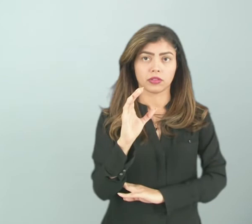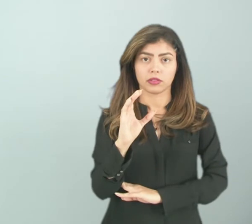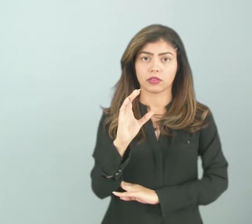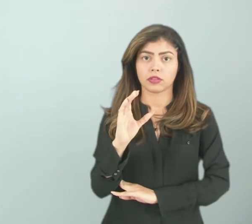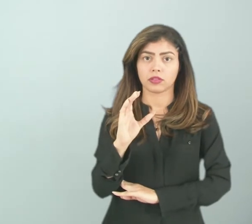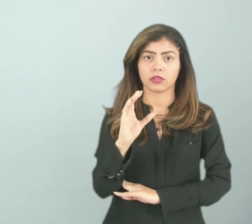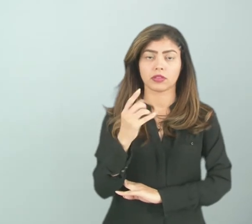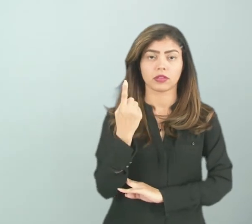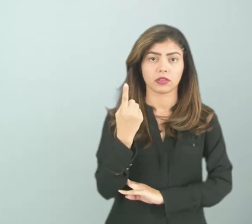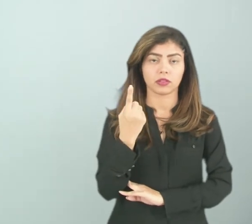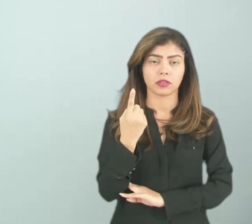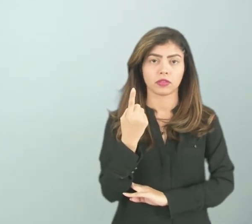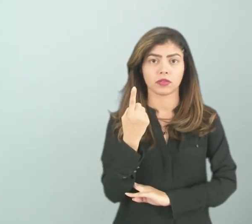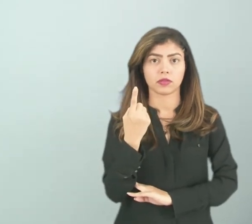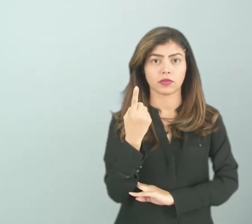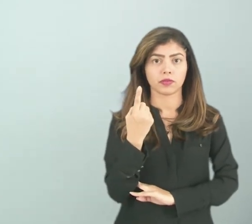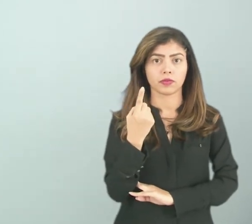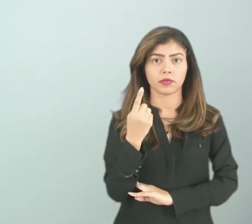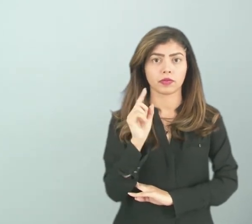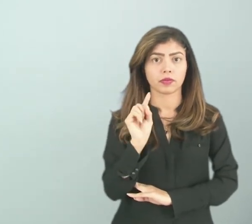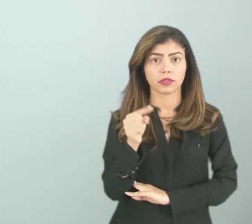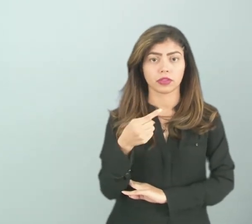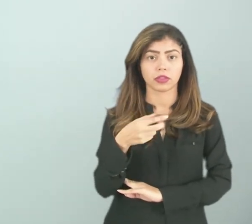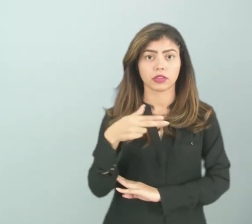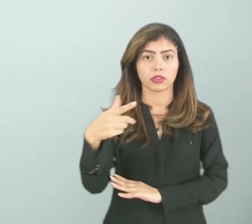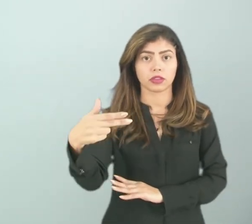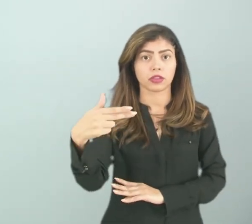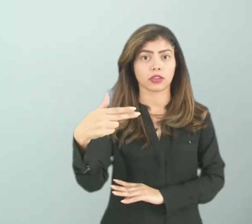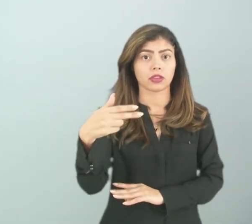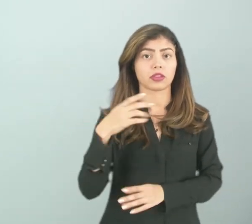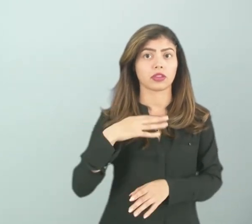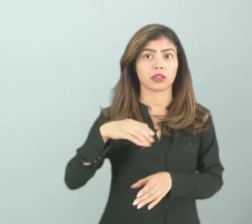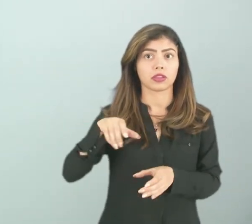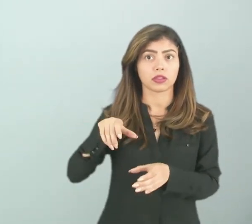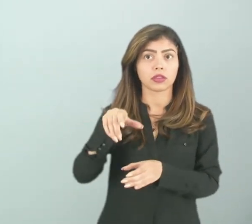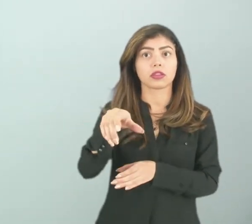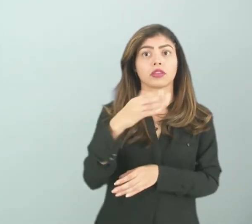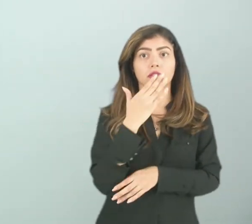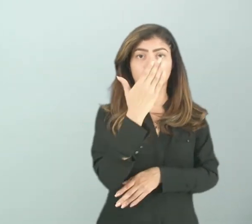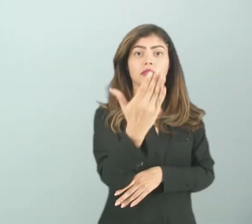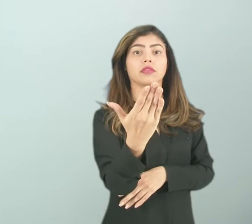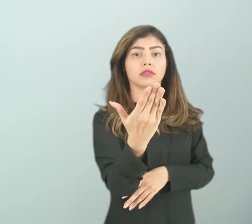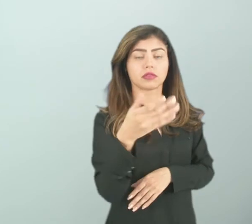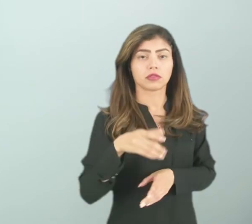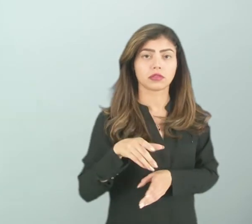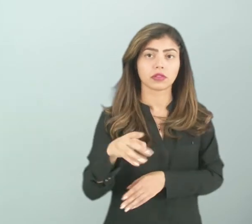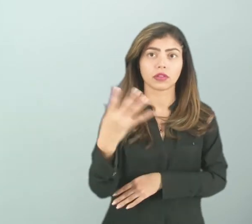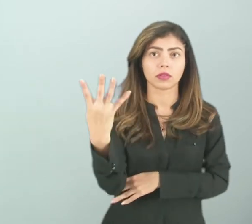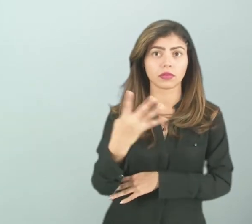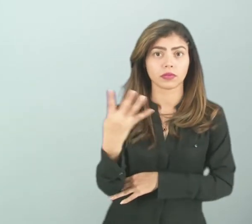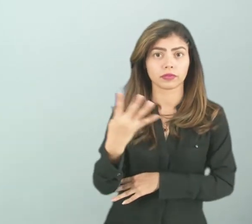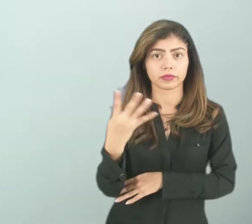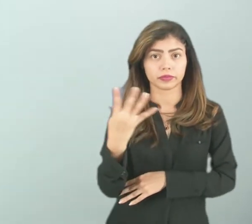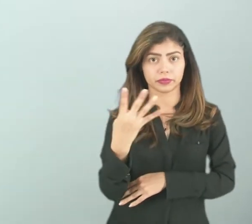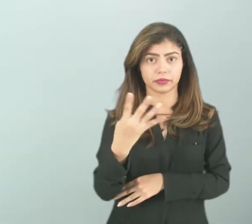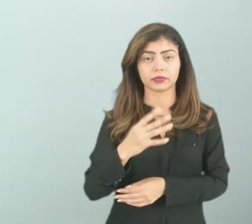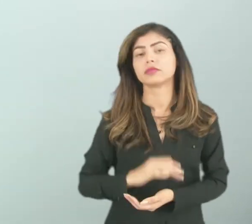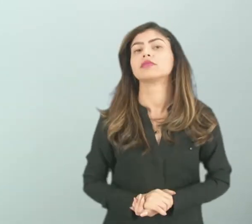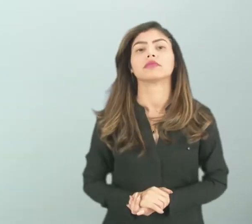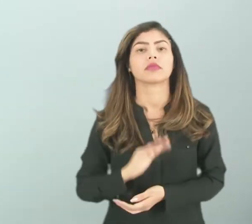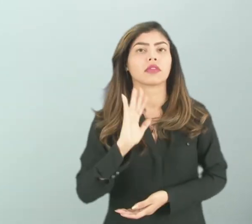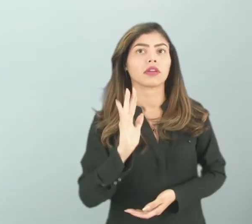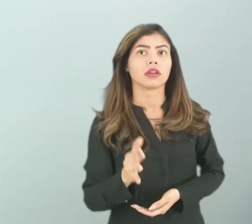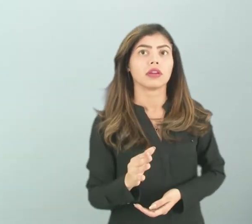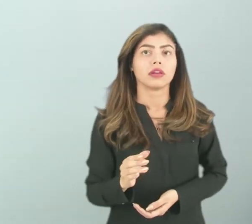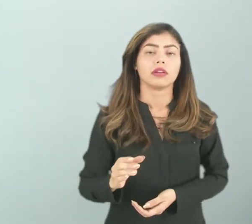que subir uma casinha e andar à frente dele, né? 4 casinhas. Já